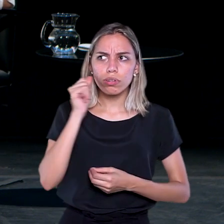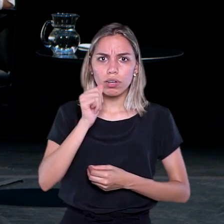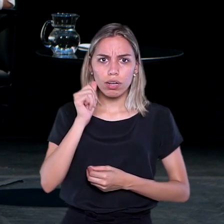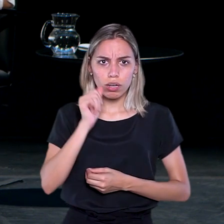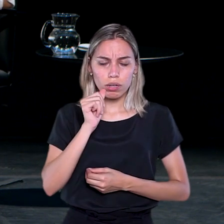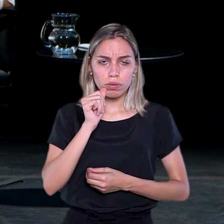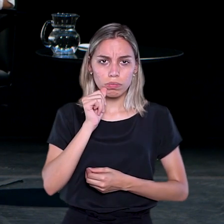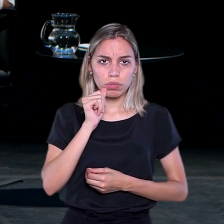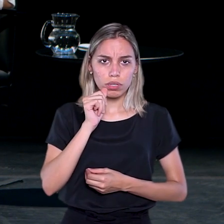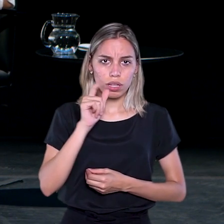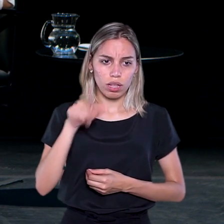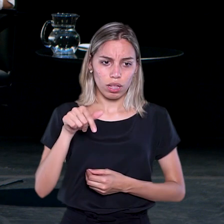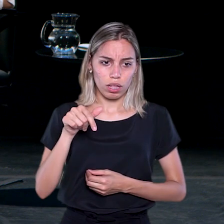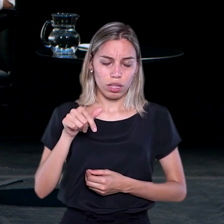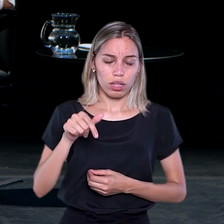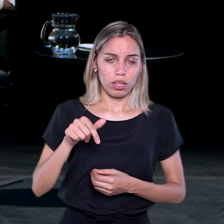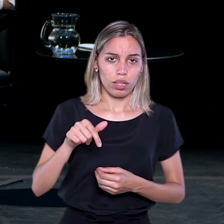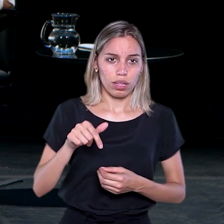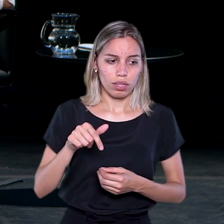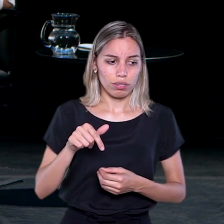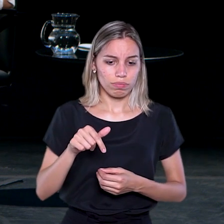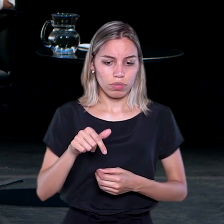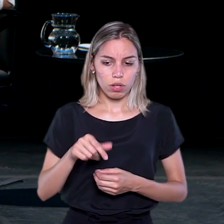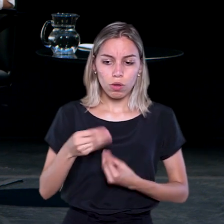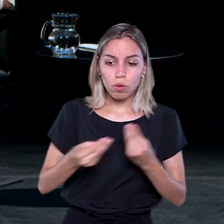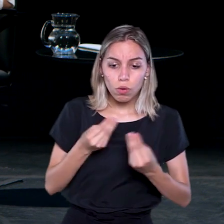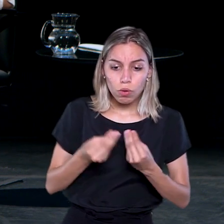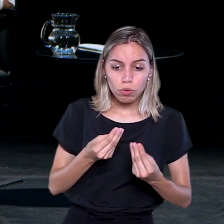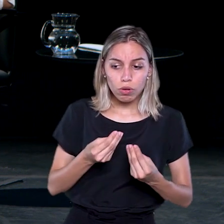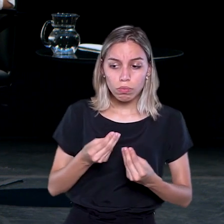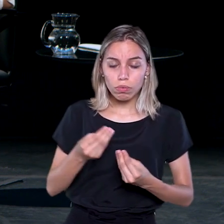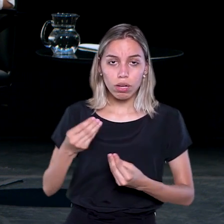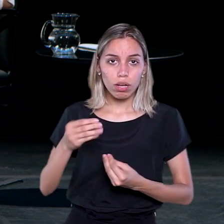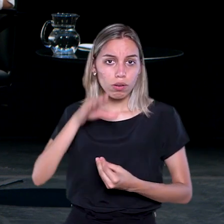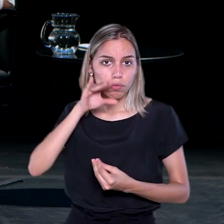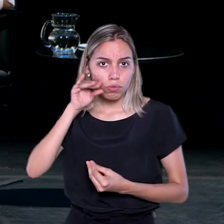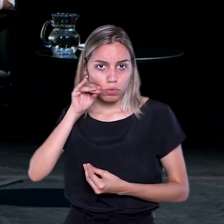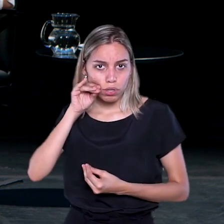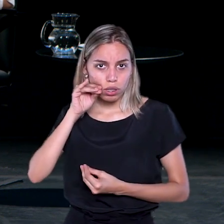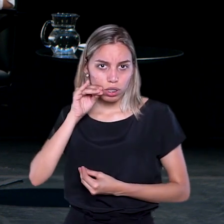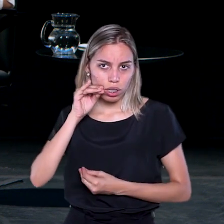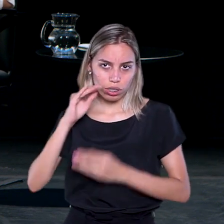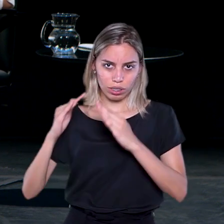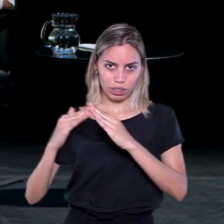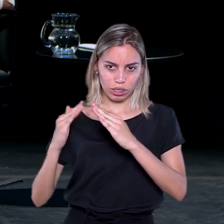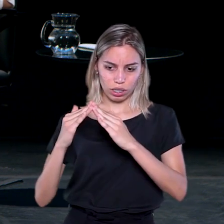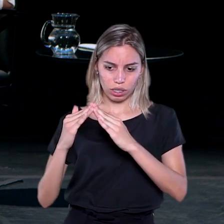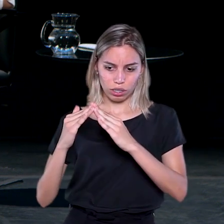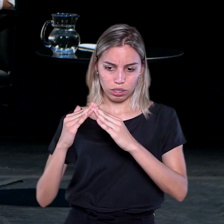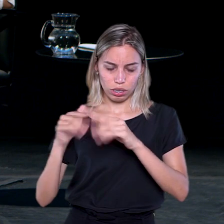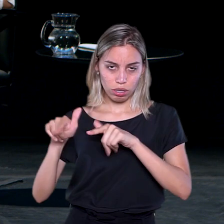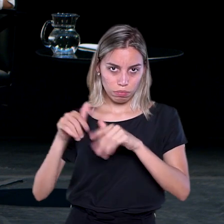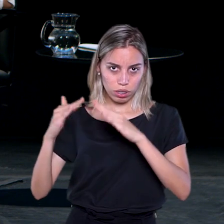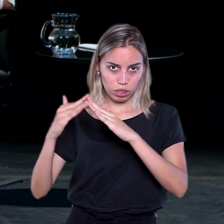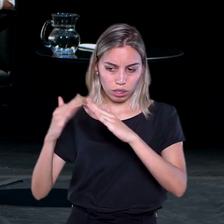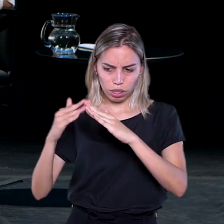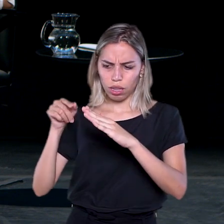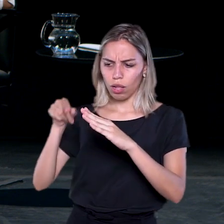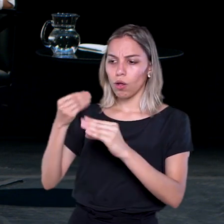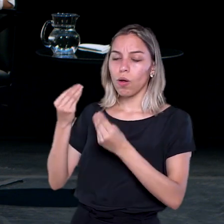mulheres que se dizem feministas, brancas, tratam suas funcionárias do lar. Eu não gosto da expressão empregada doméstica, embora